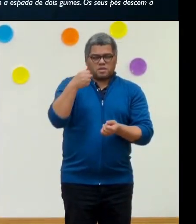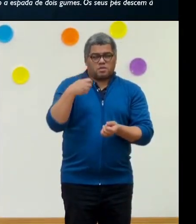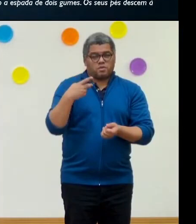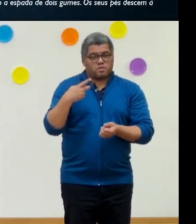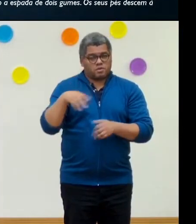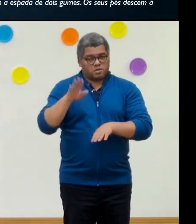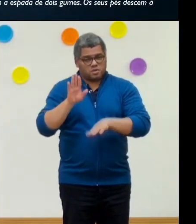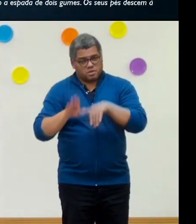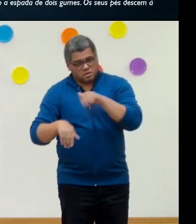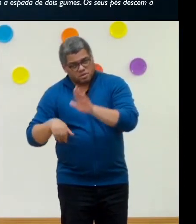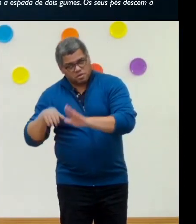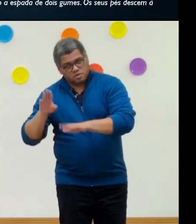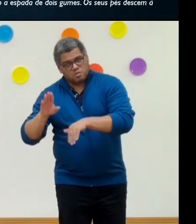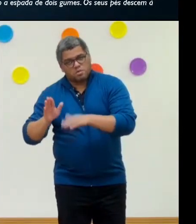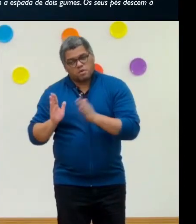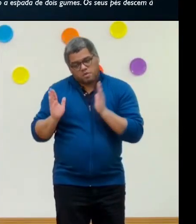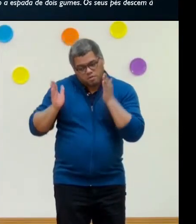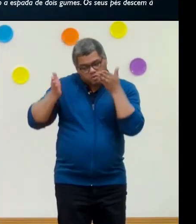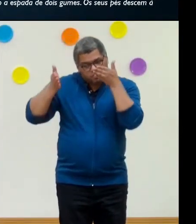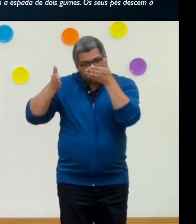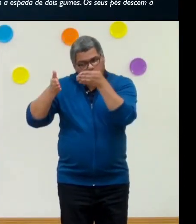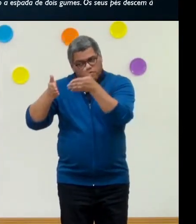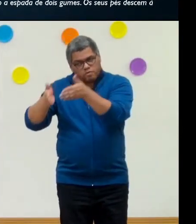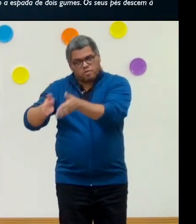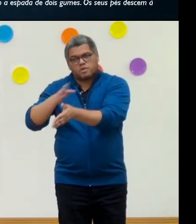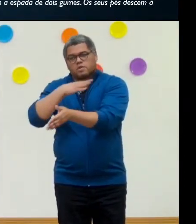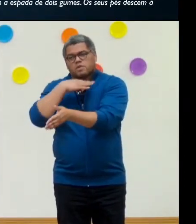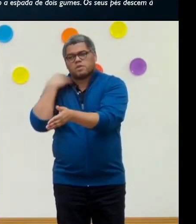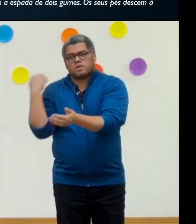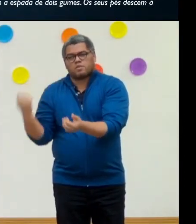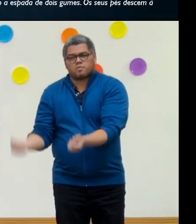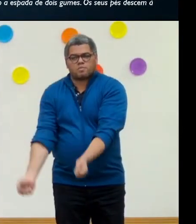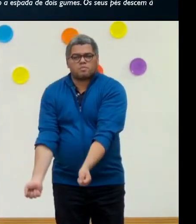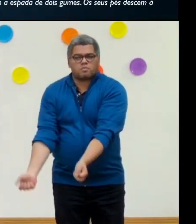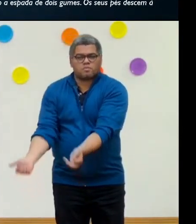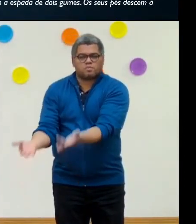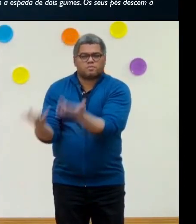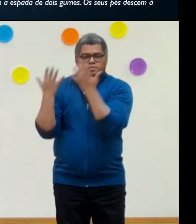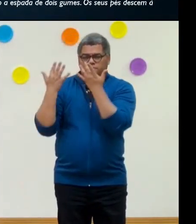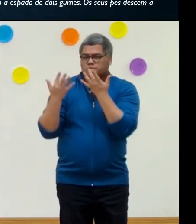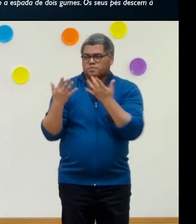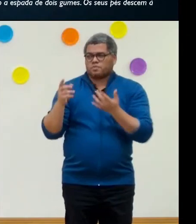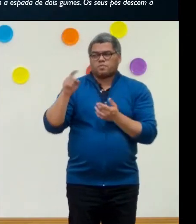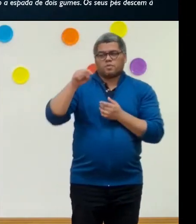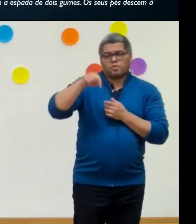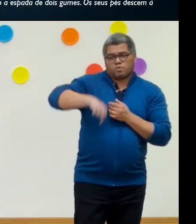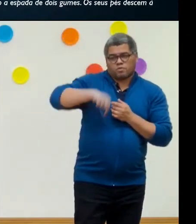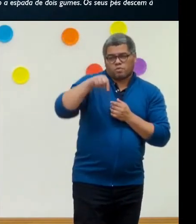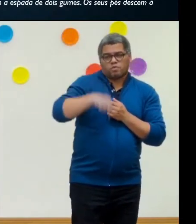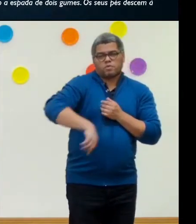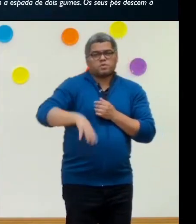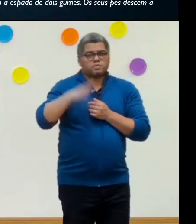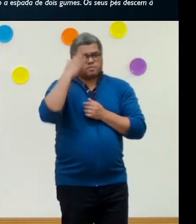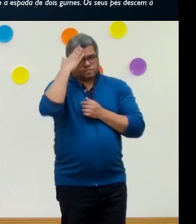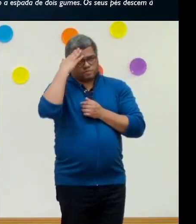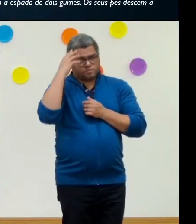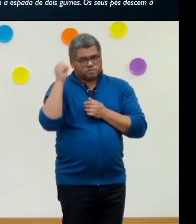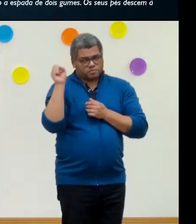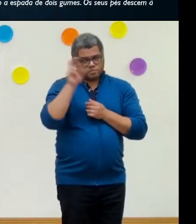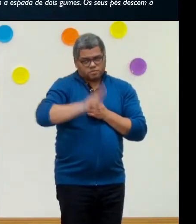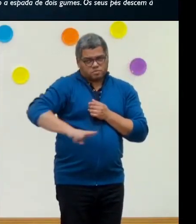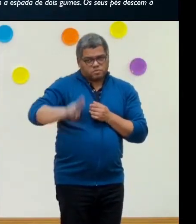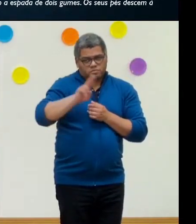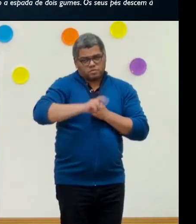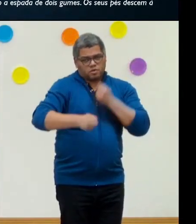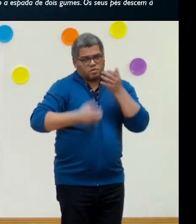morte, e seus passos conduzem ao inferno. Pessoal, a linguagem de Salomão para o adultério não é